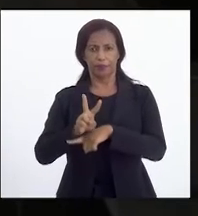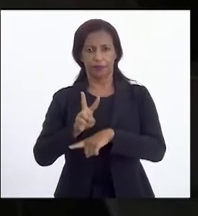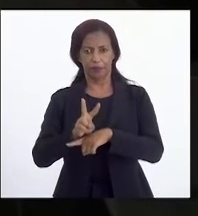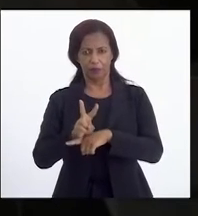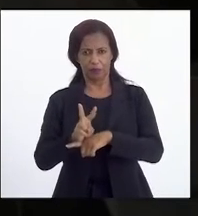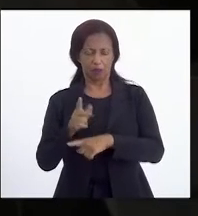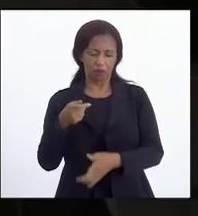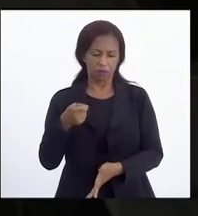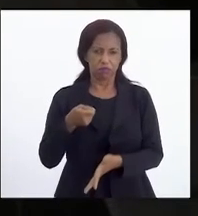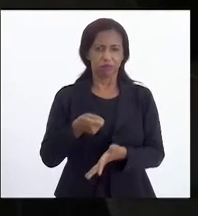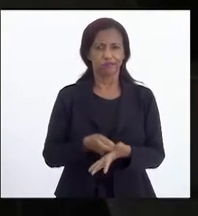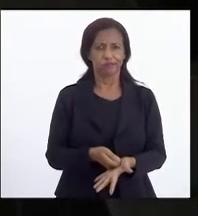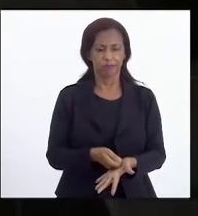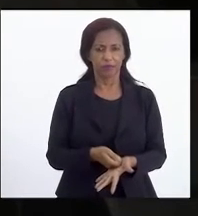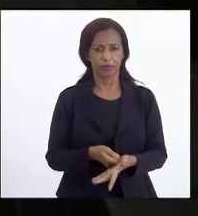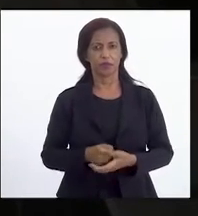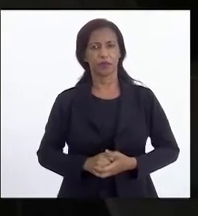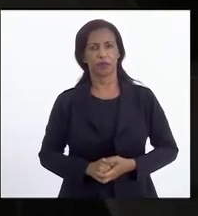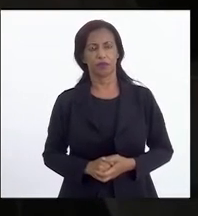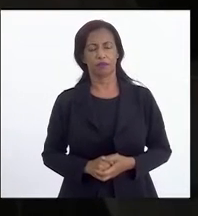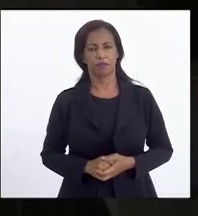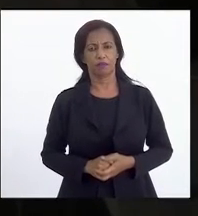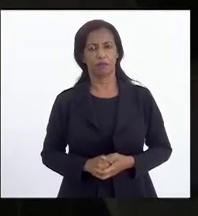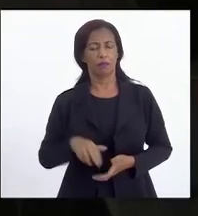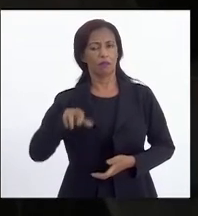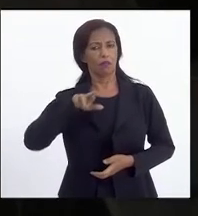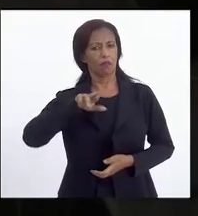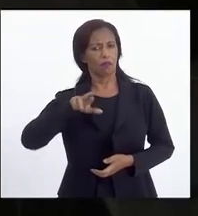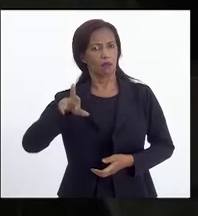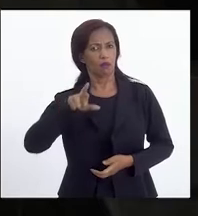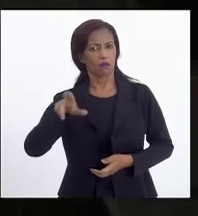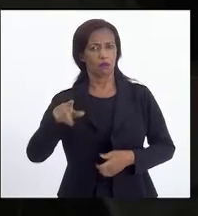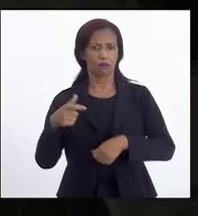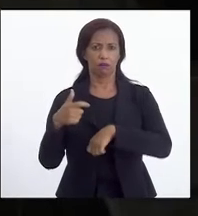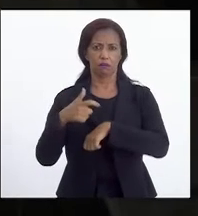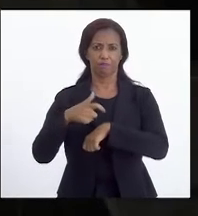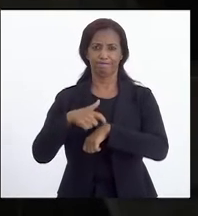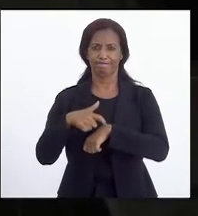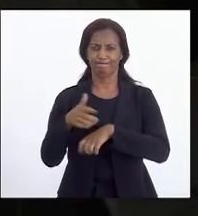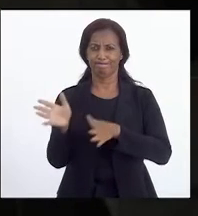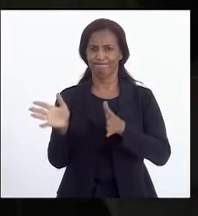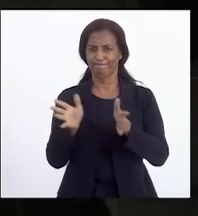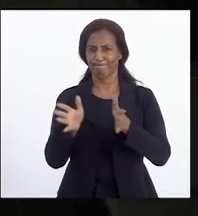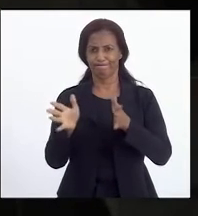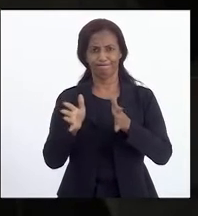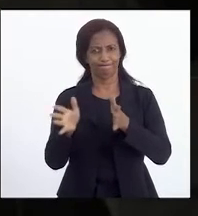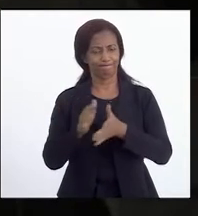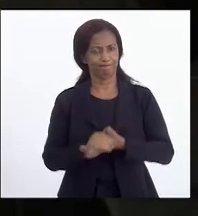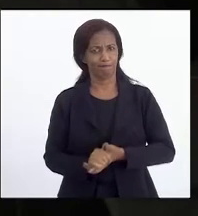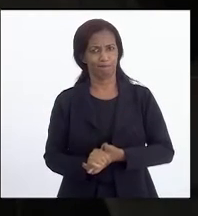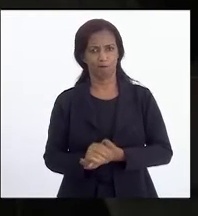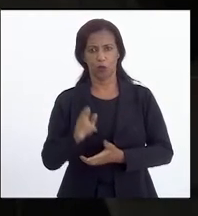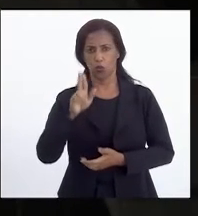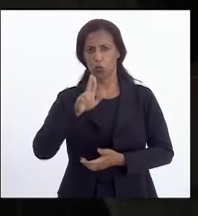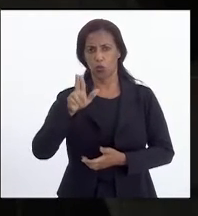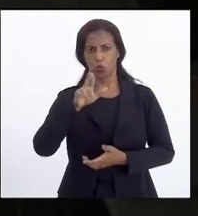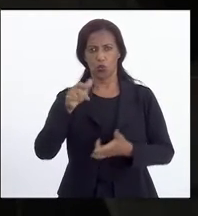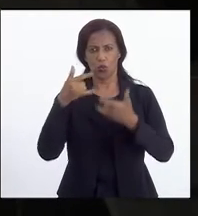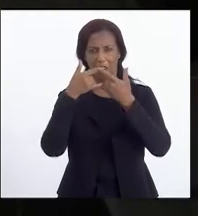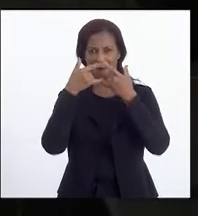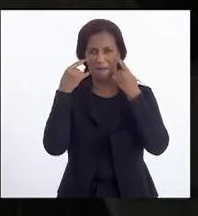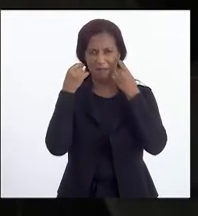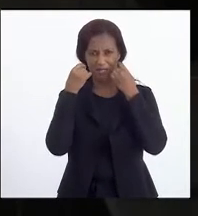ferreamente que não é hora de flexibilizar o uso de